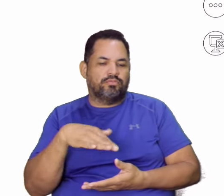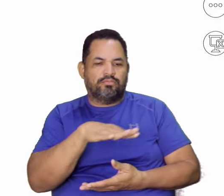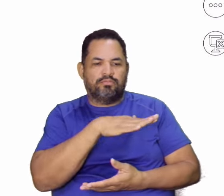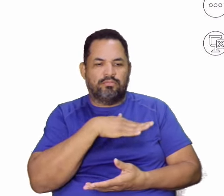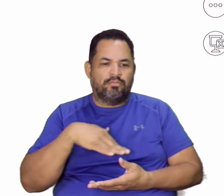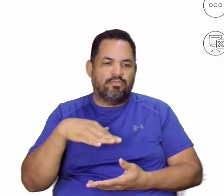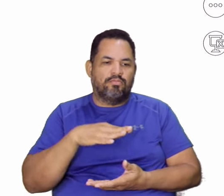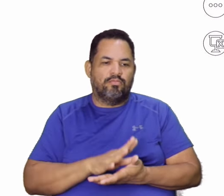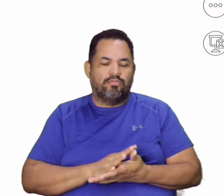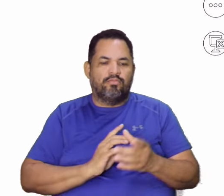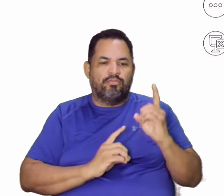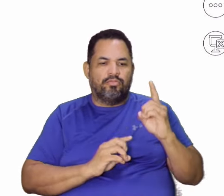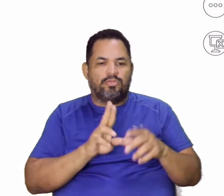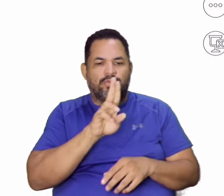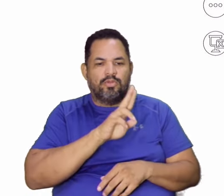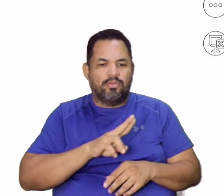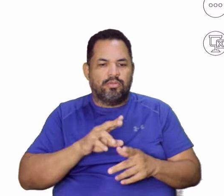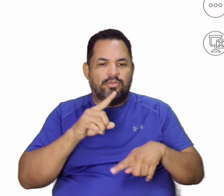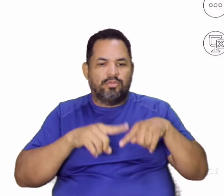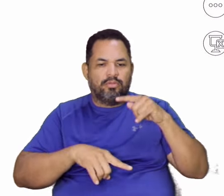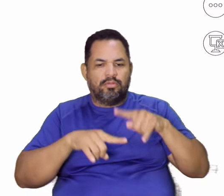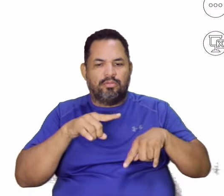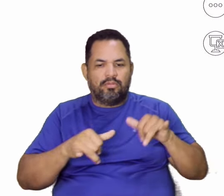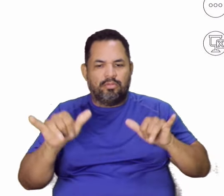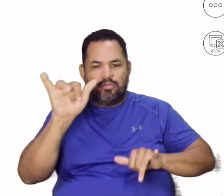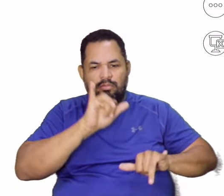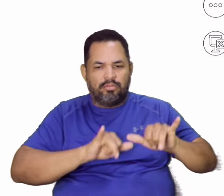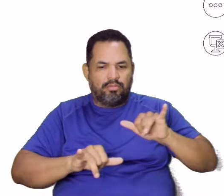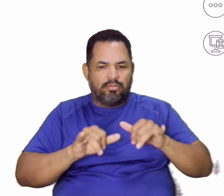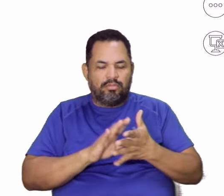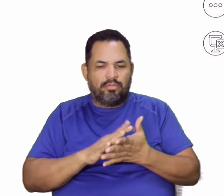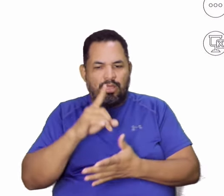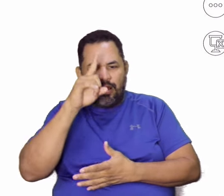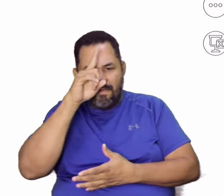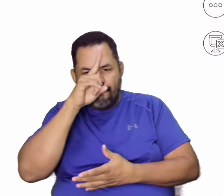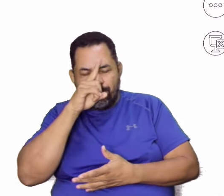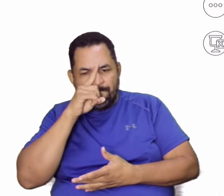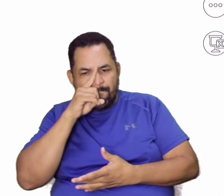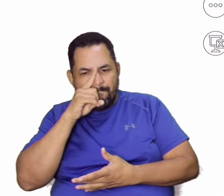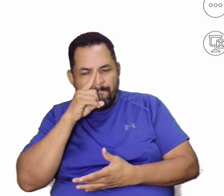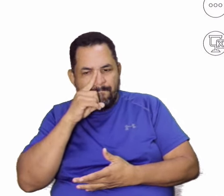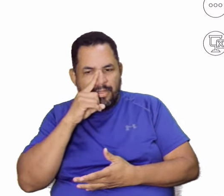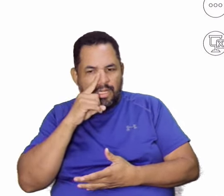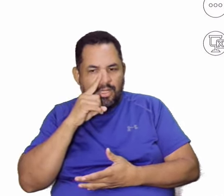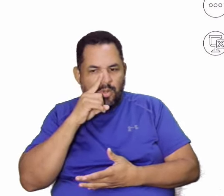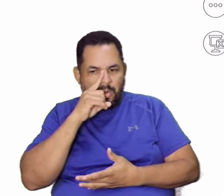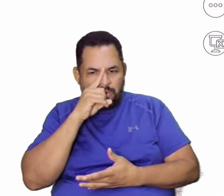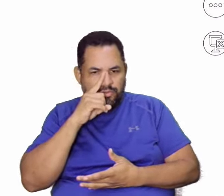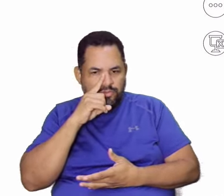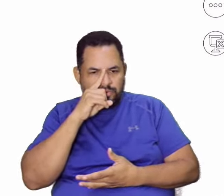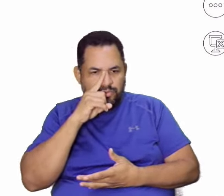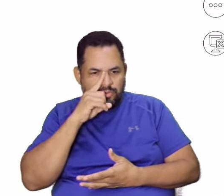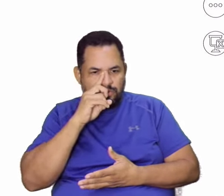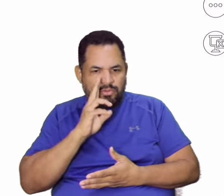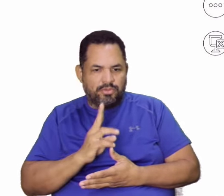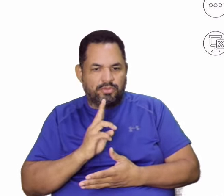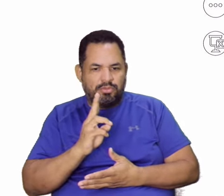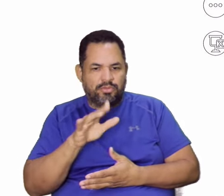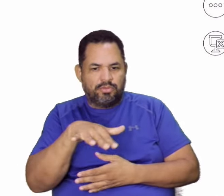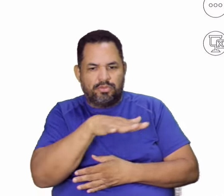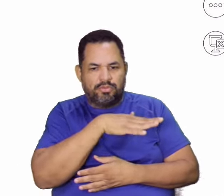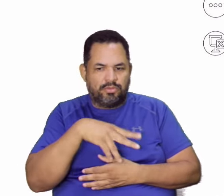resíduos letra D utilizar produtos químicos agressivos na manutenção dos